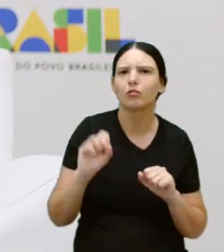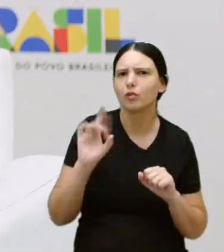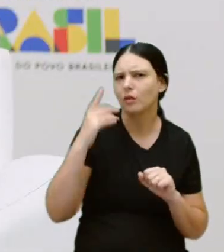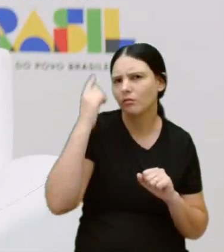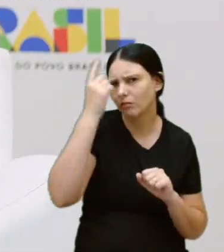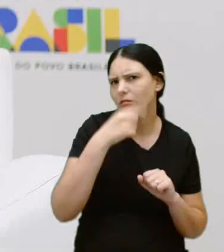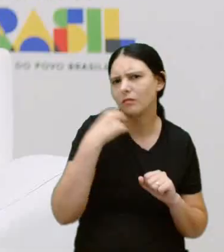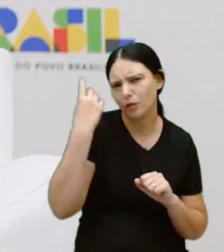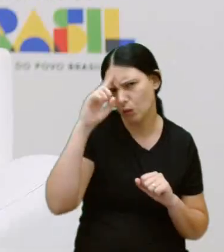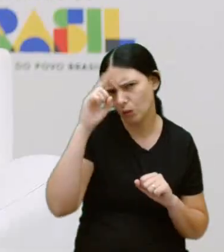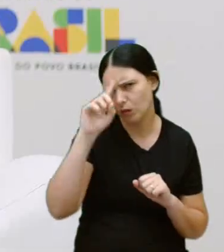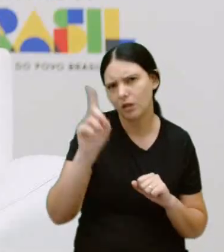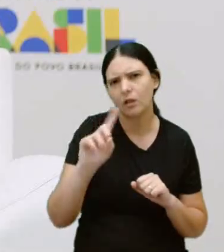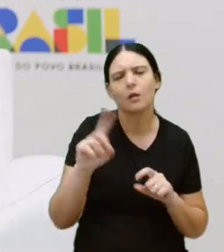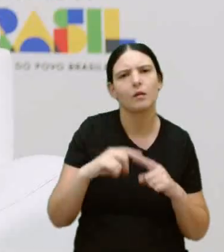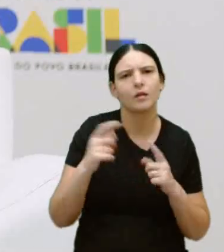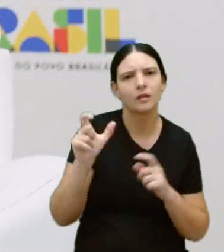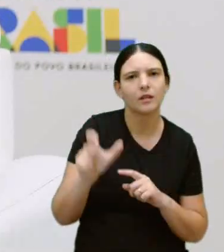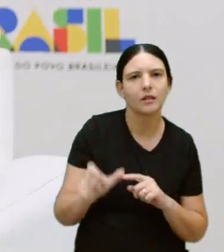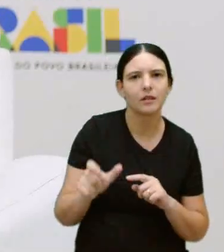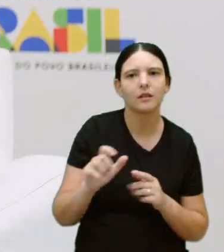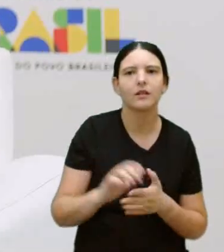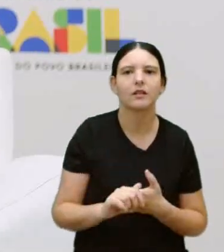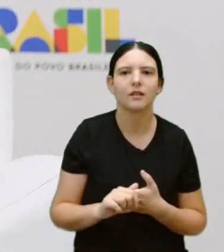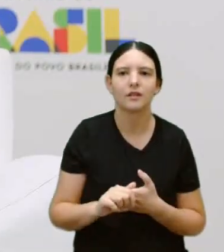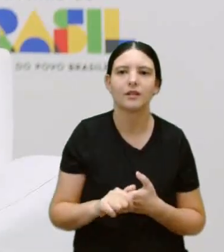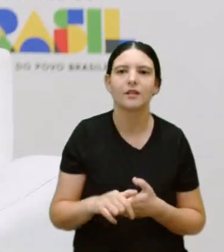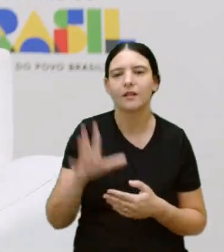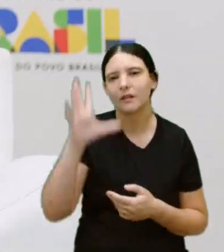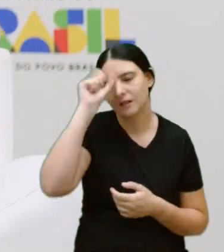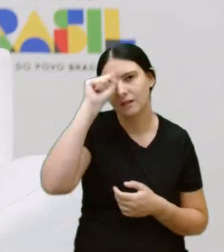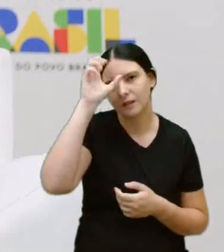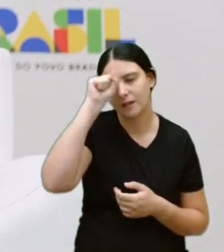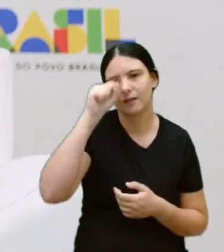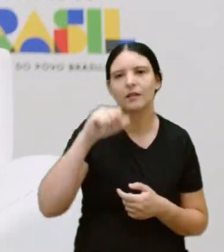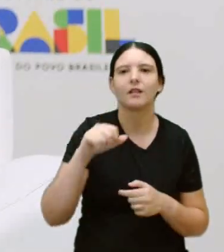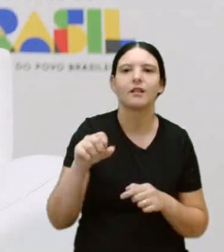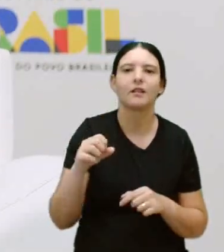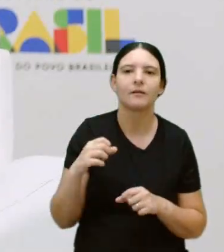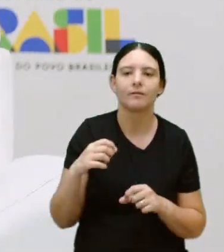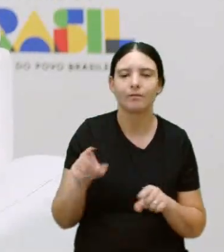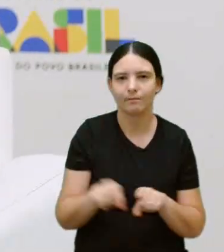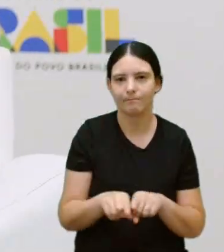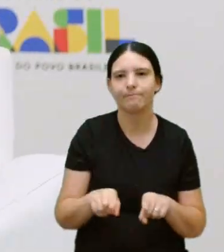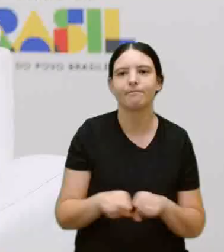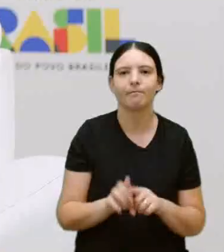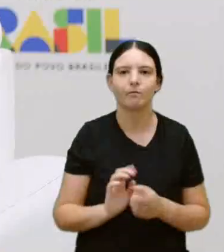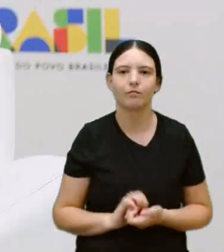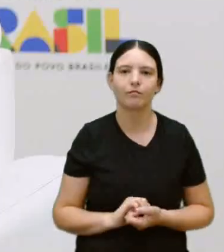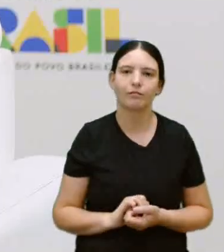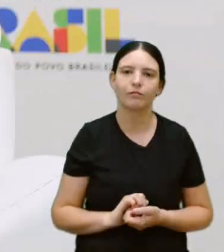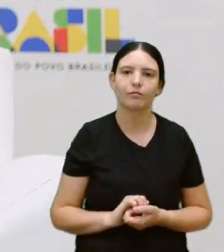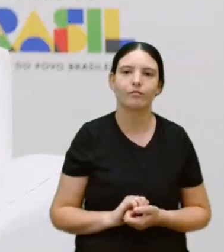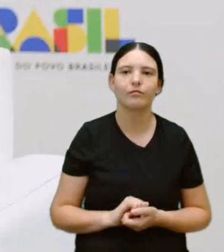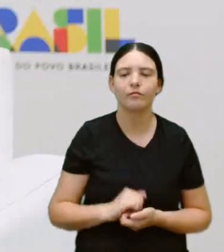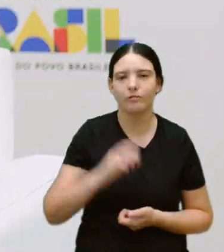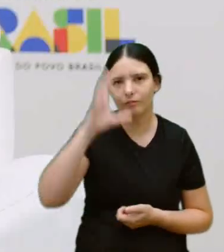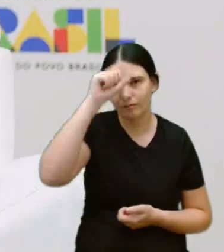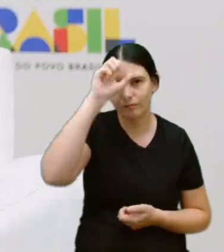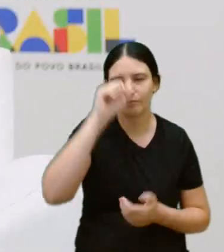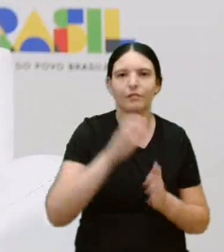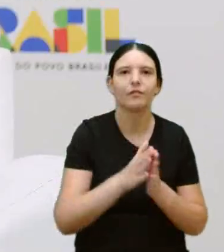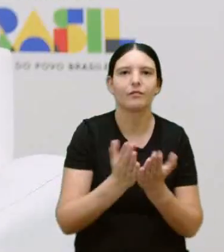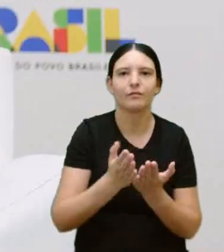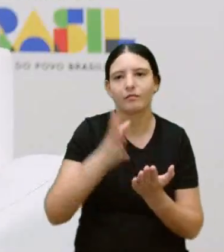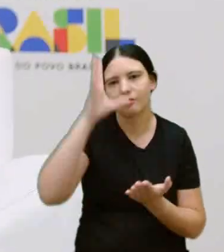pela pessoa. Isso tem a ver com o aprendizado. A gente tem que aprender isso. É um aprendizado. O livro ajuda a aprender isso. O livro tem esse